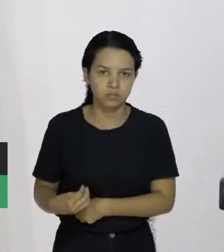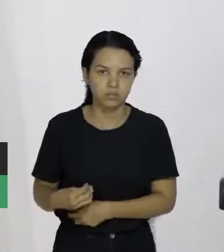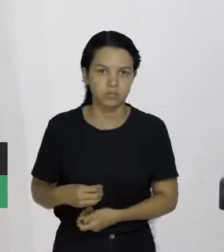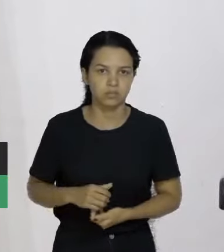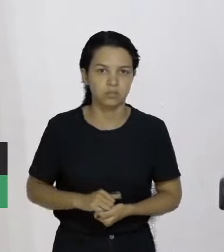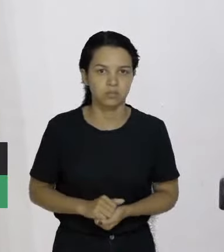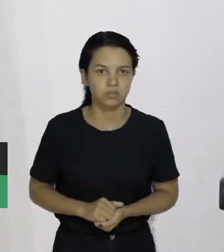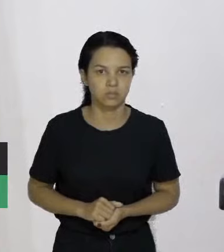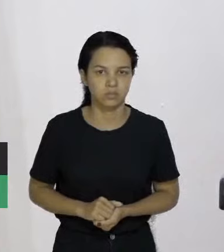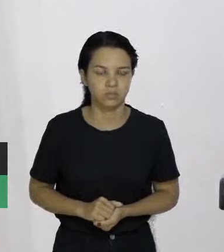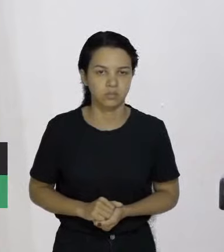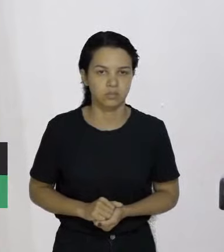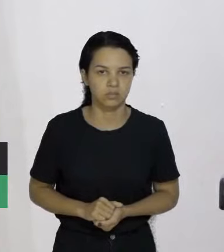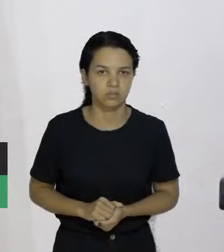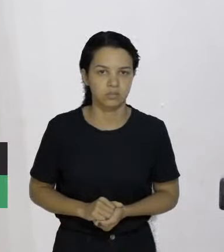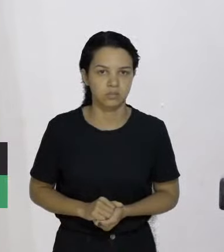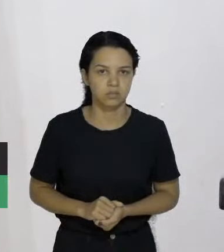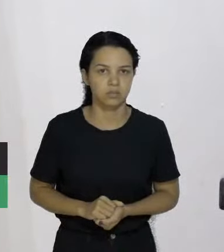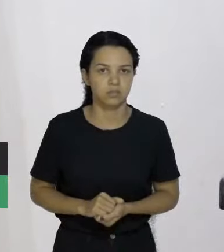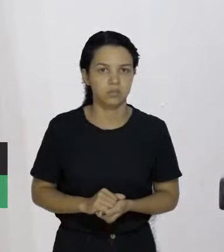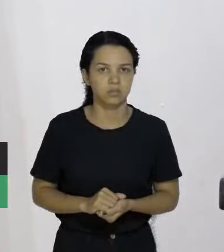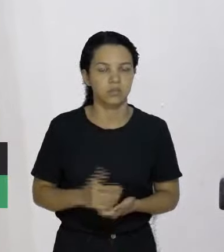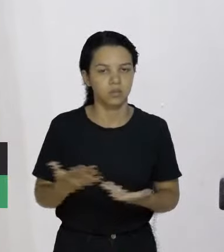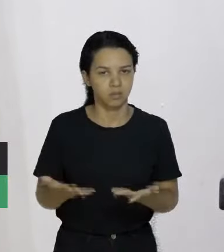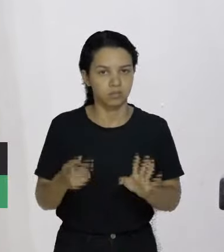que por conta de uma portaria